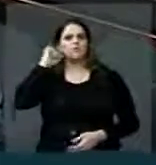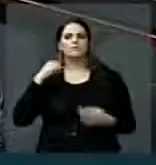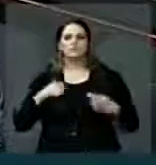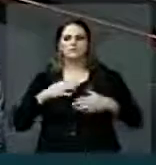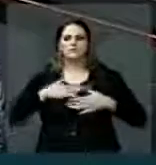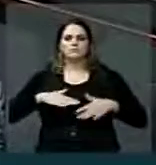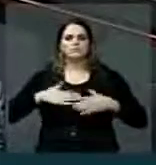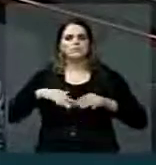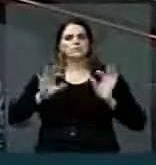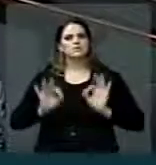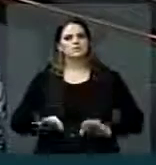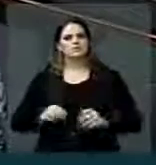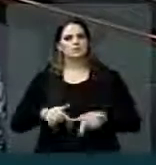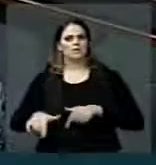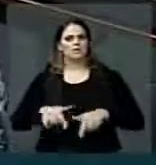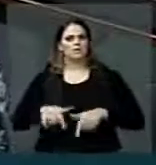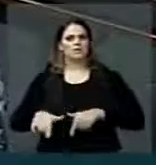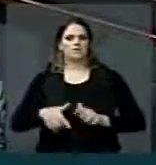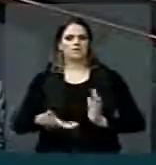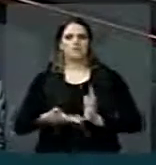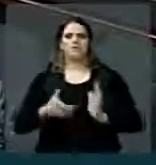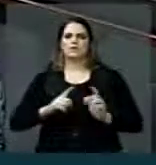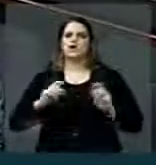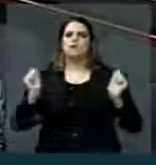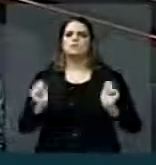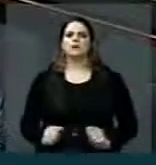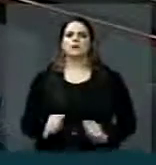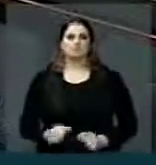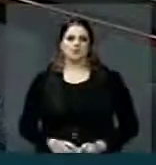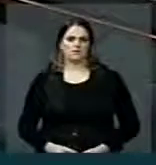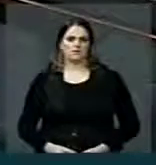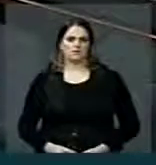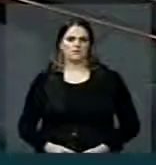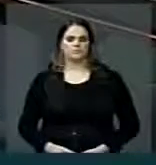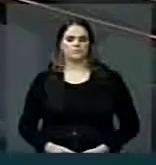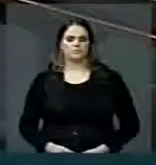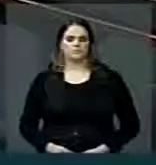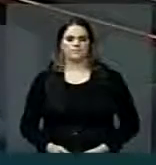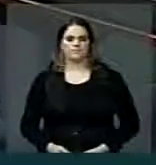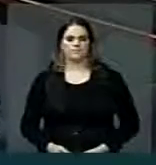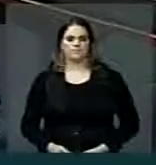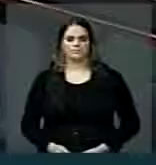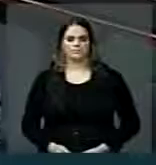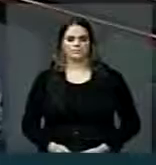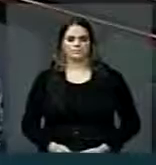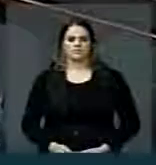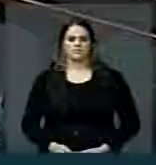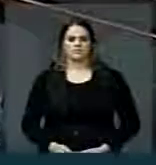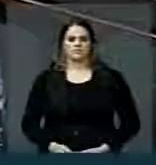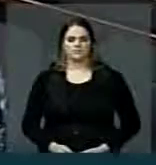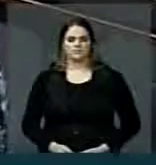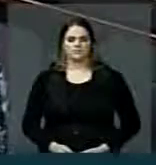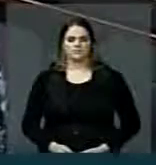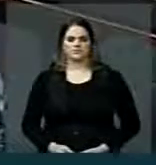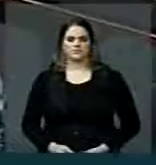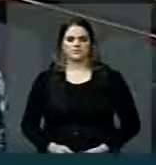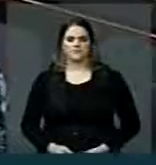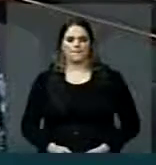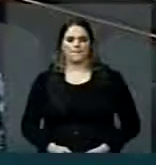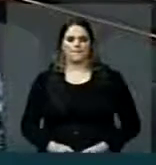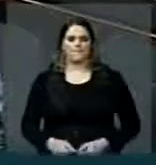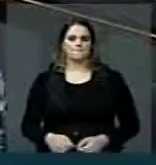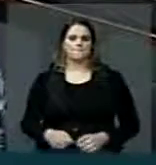daquilo que essa casa tem possibilidade de dar através dessa subcomissão, né? Evidentemente, se articulando